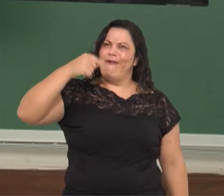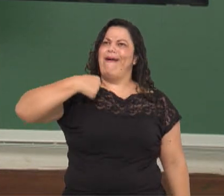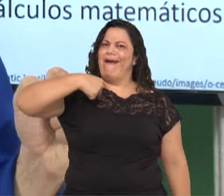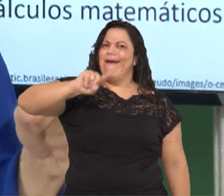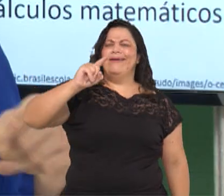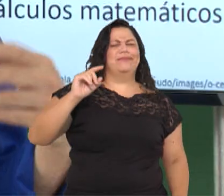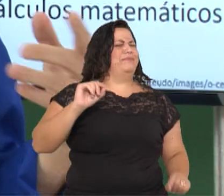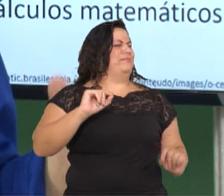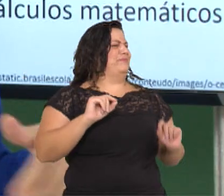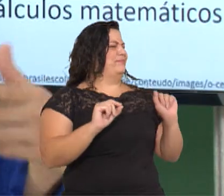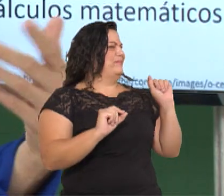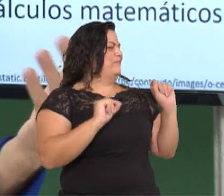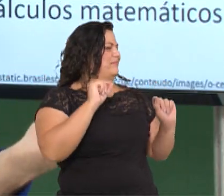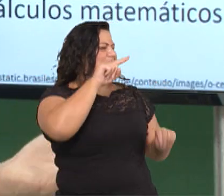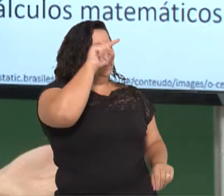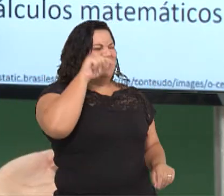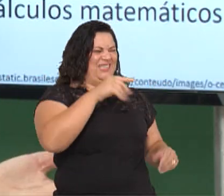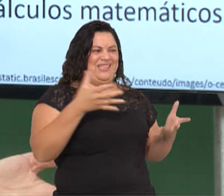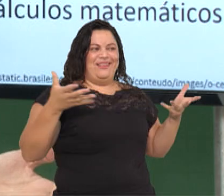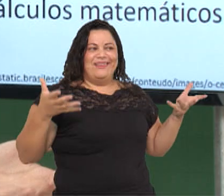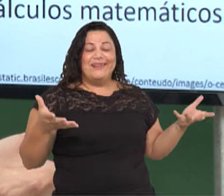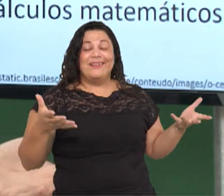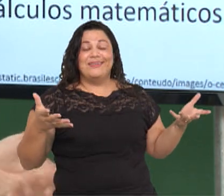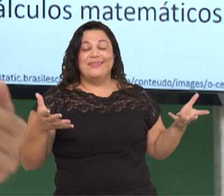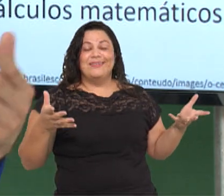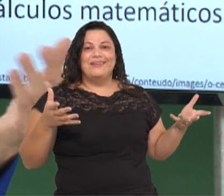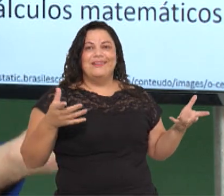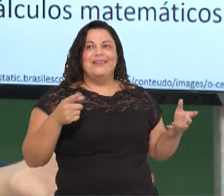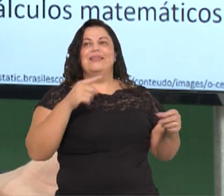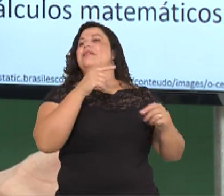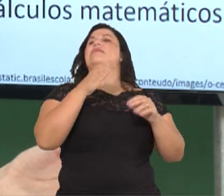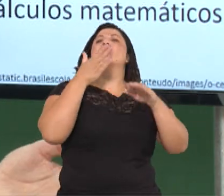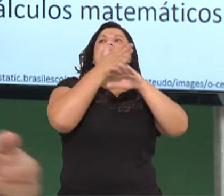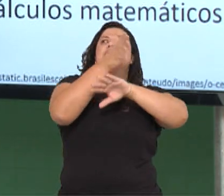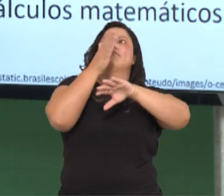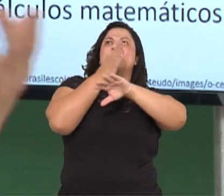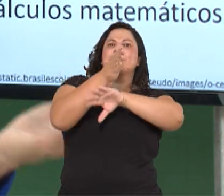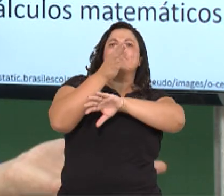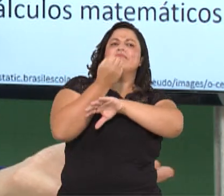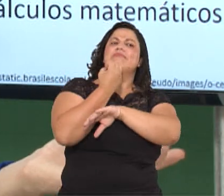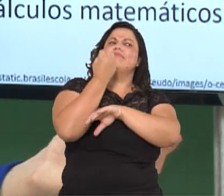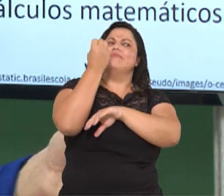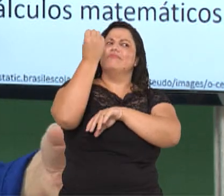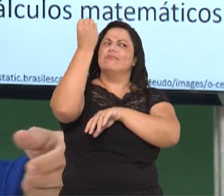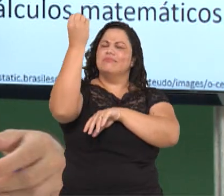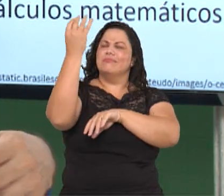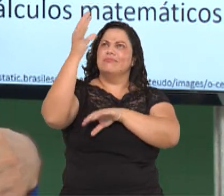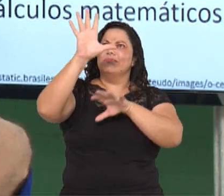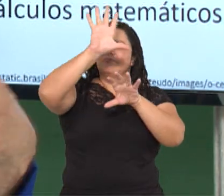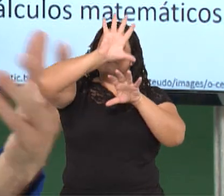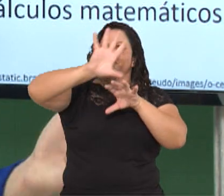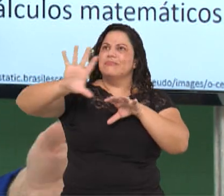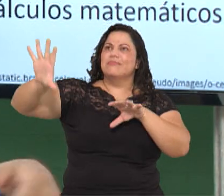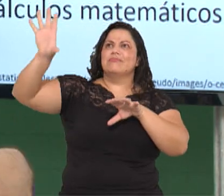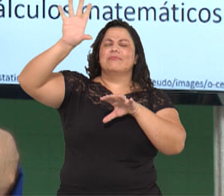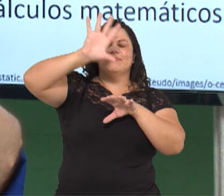Mas será? Não é todo mundo que tem acesso a fazer uma viagem para o espaço. Um astronauta tem